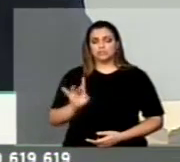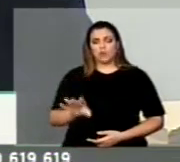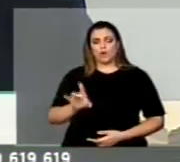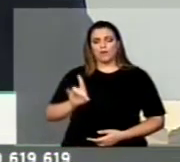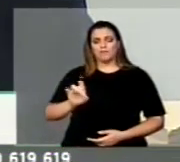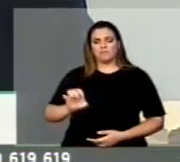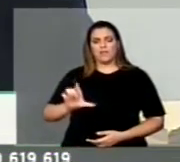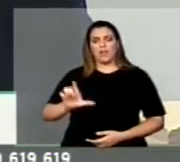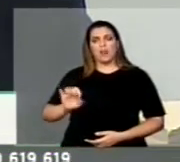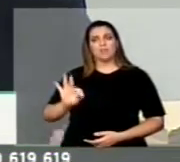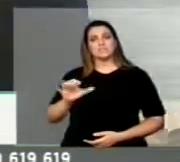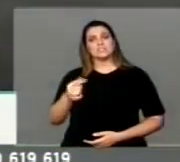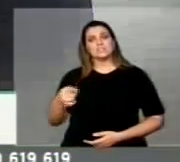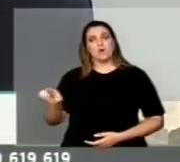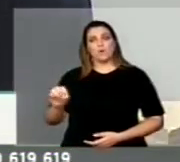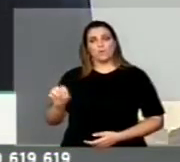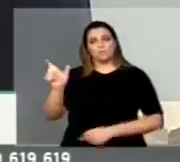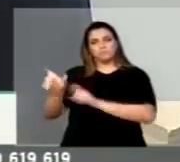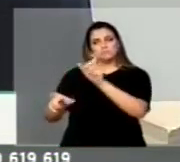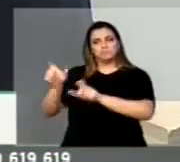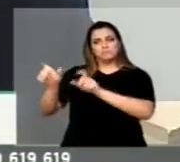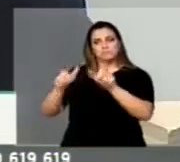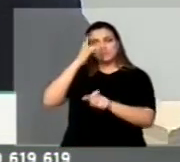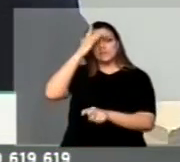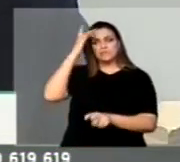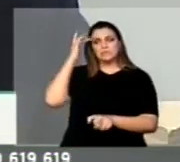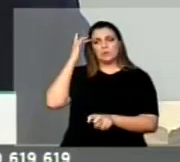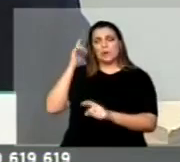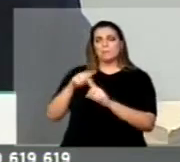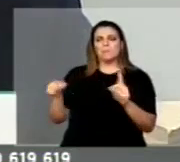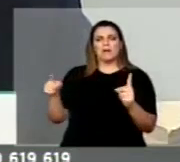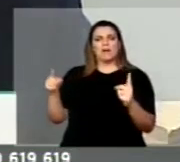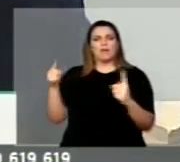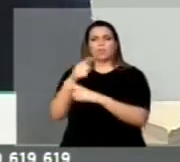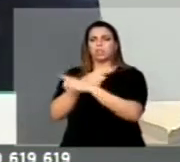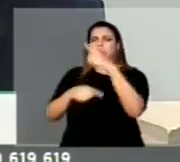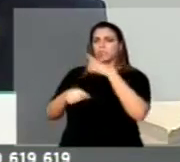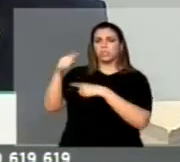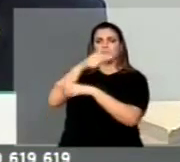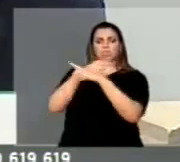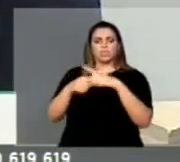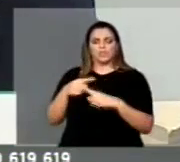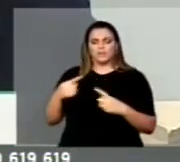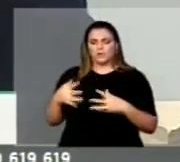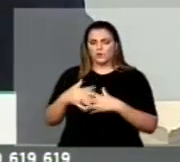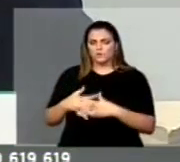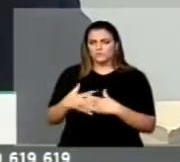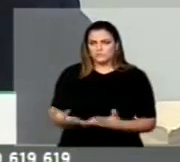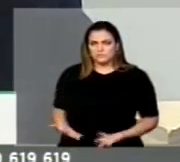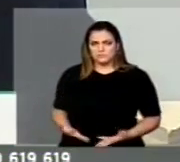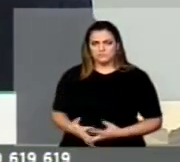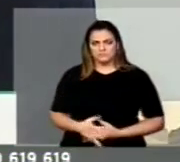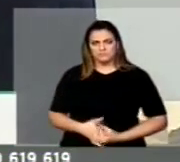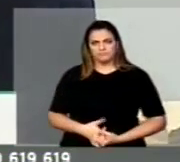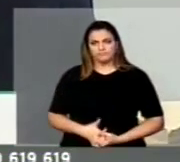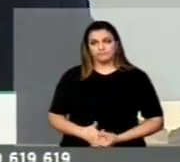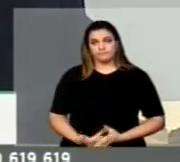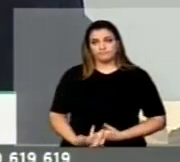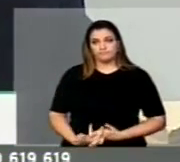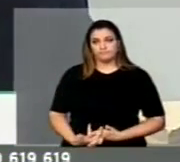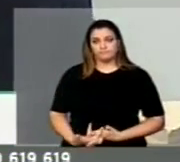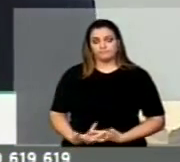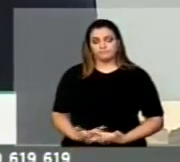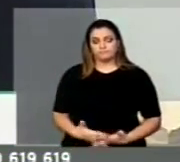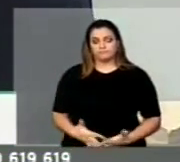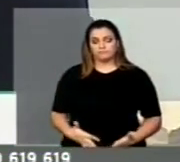delatores. Somente os delatores com versões contraditantes. E por mais que tenha falado aqui, não sei se Vossa Excelência que falou, ao Ministério